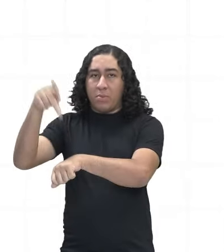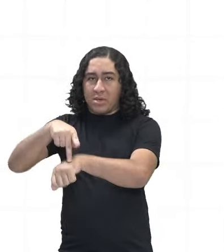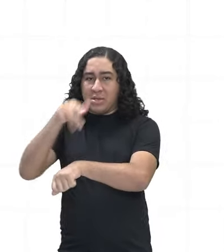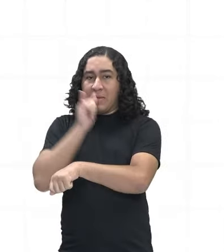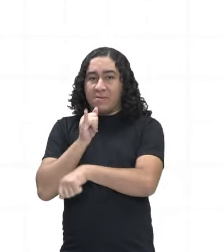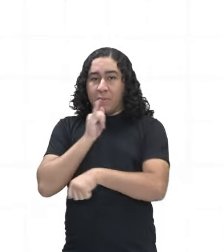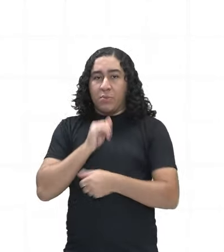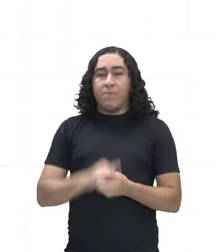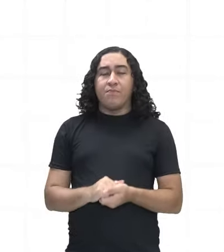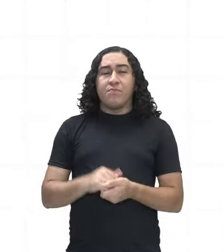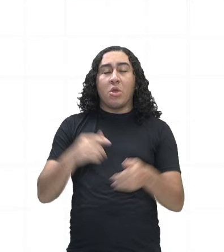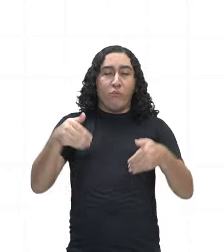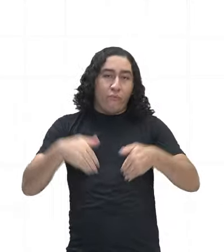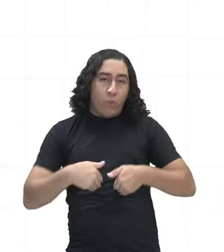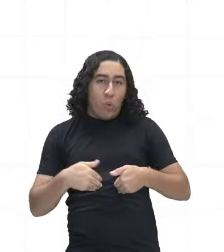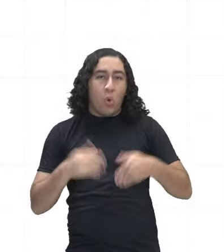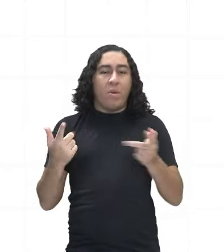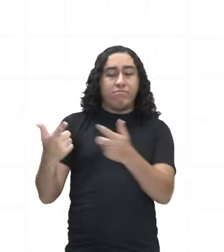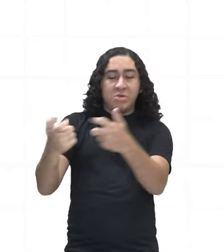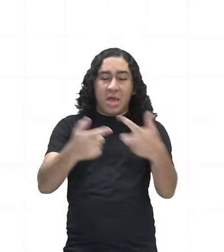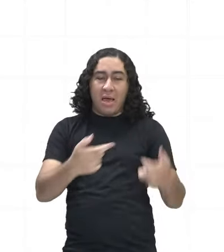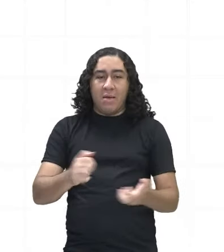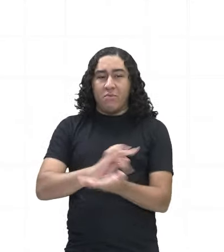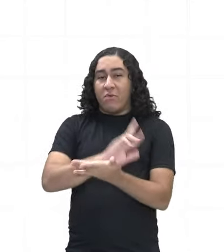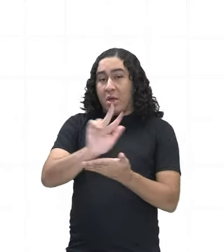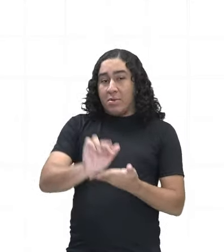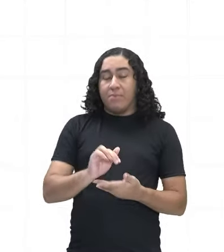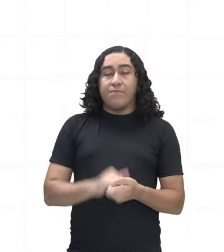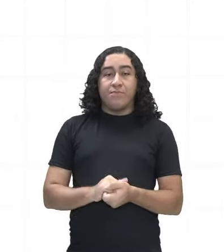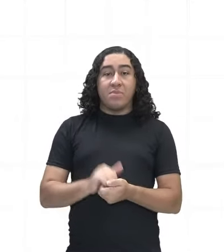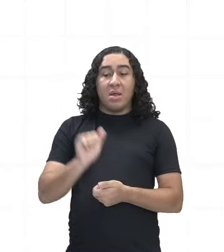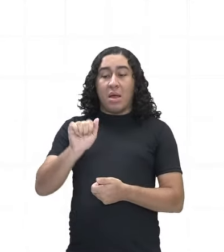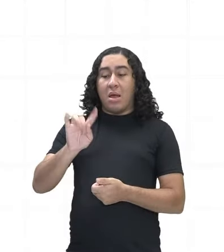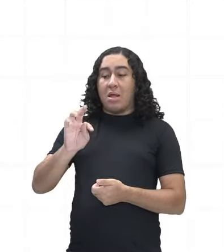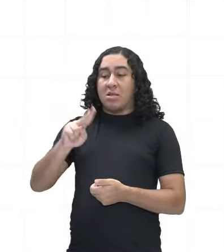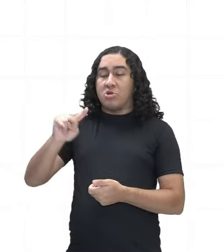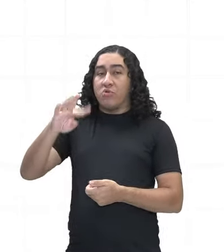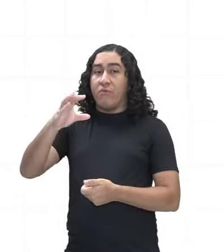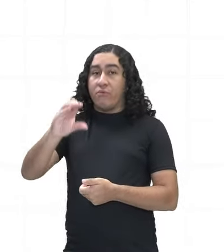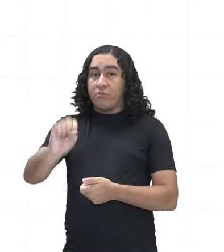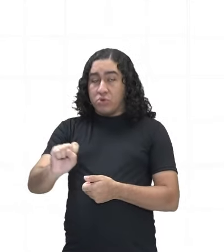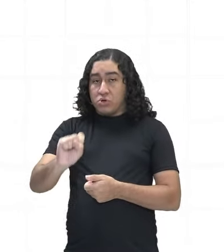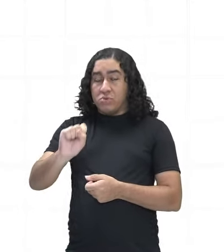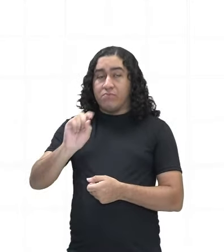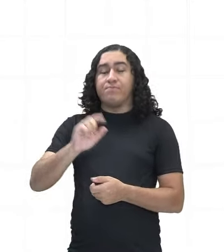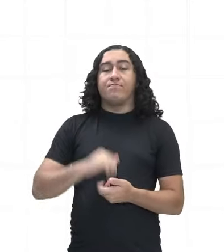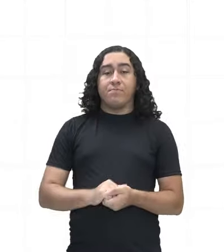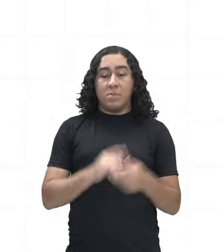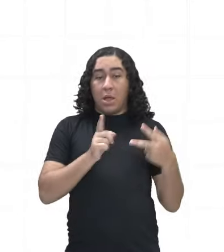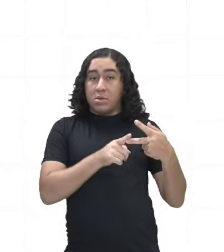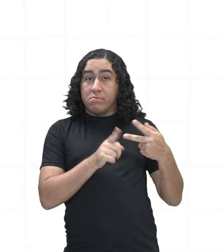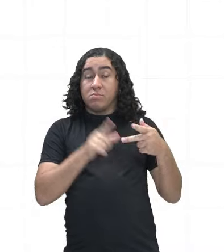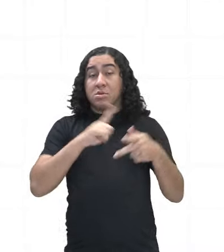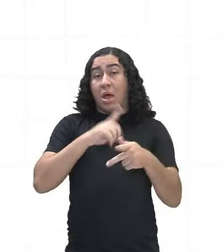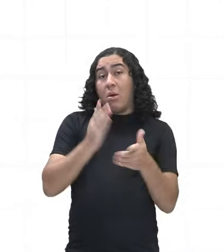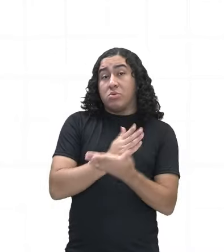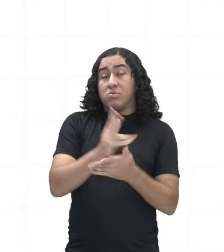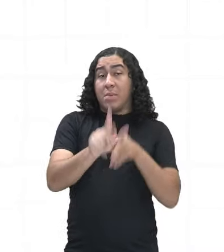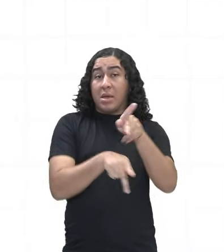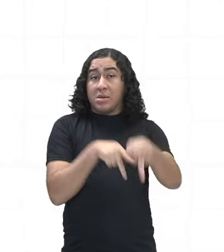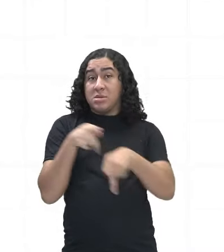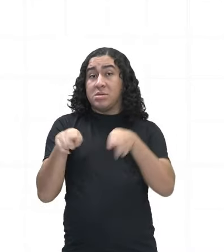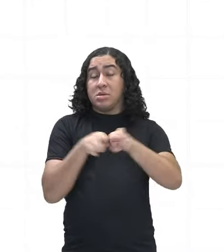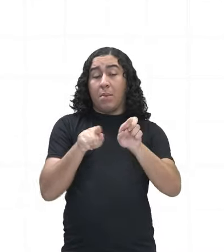exemplo a fome a guerra dentre outros fatores atrativos Professor tem alguns países em especial as nações mais